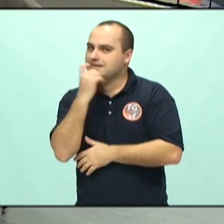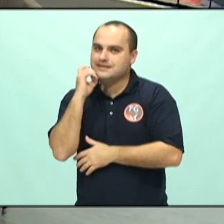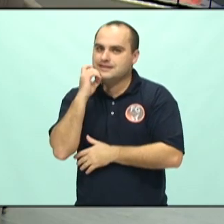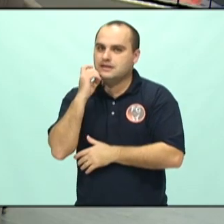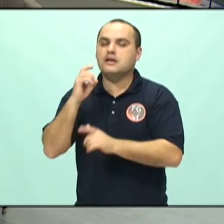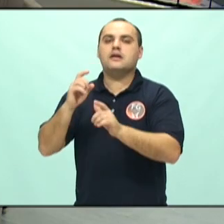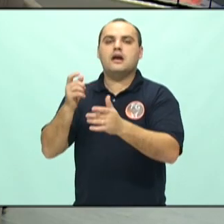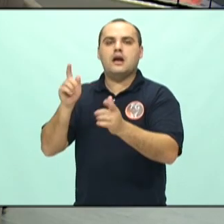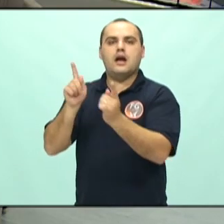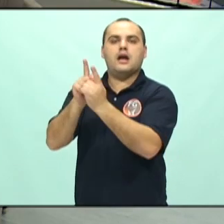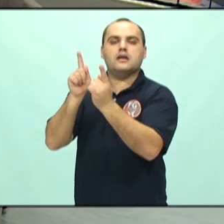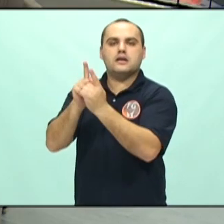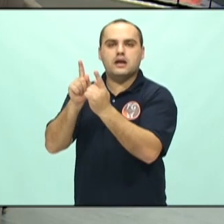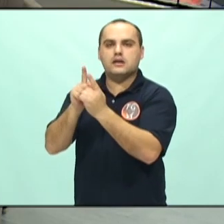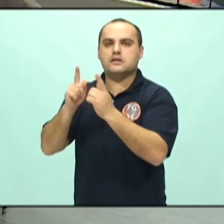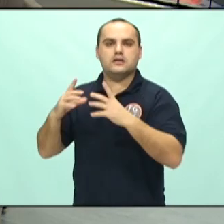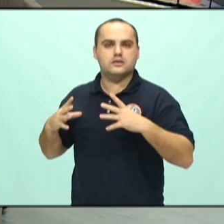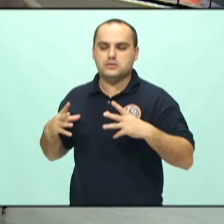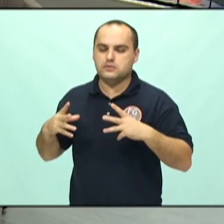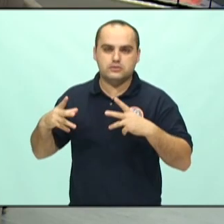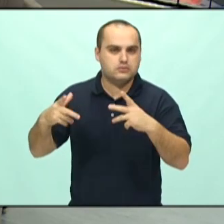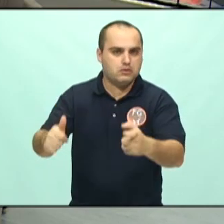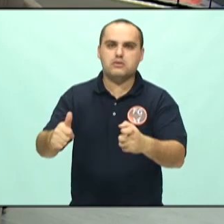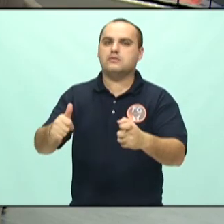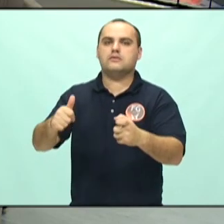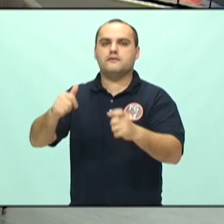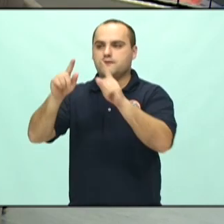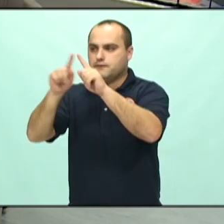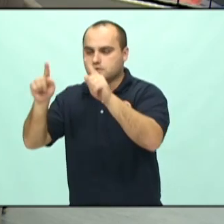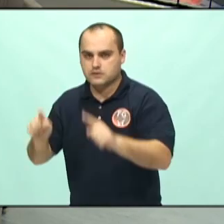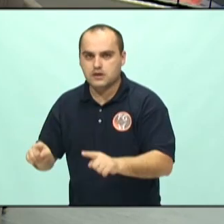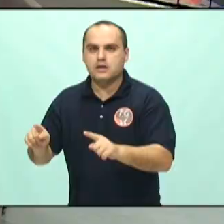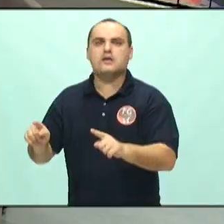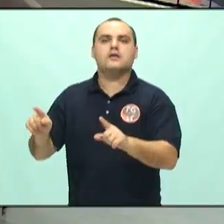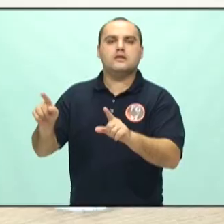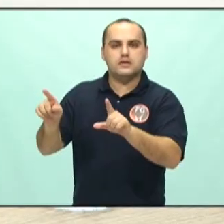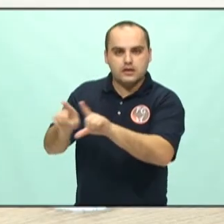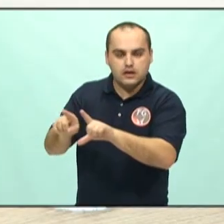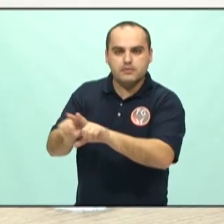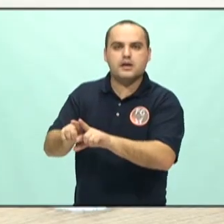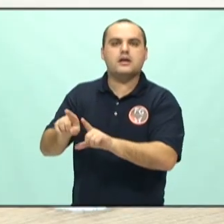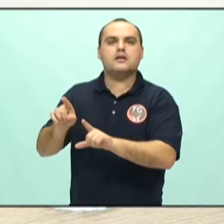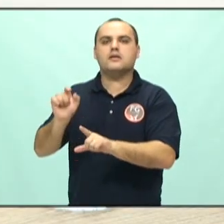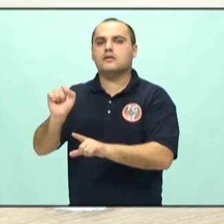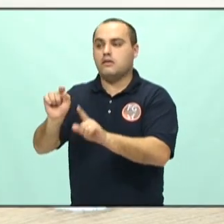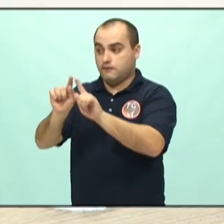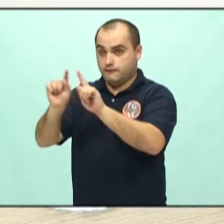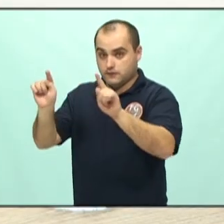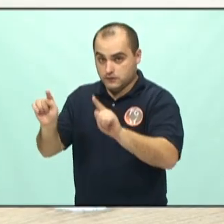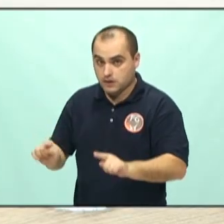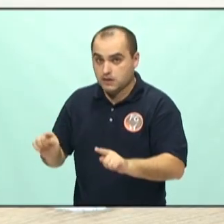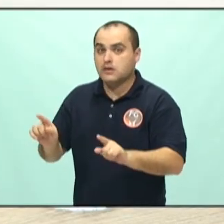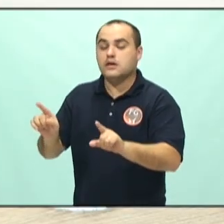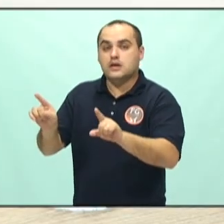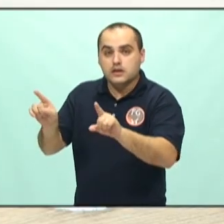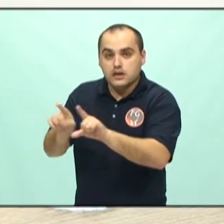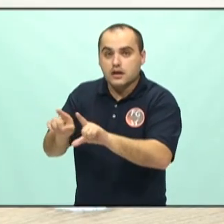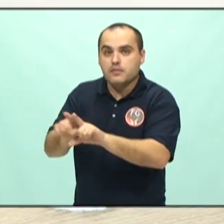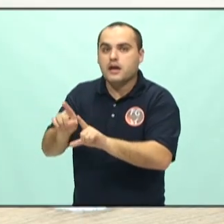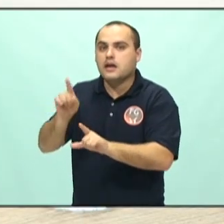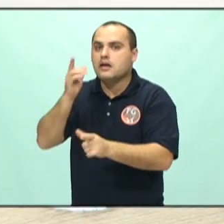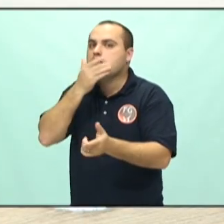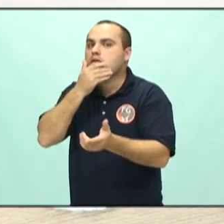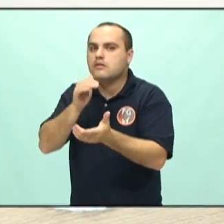seus dependentes. Consultório totalmente gratuito, não é um consultório avançado, mas o índice de resolução dos casos lá dentro do